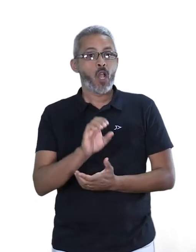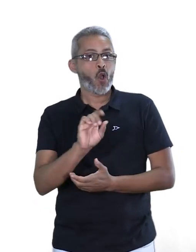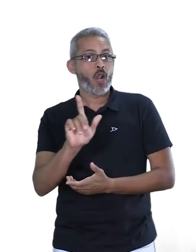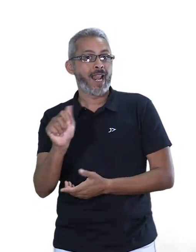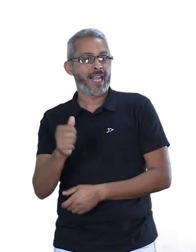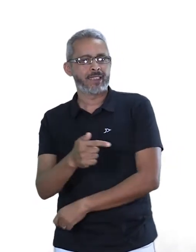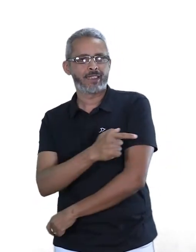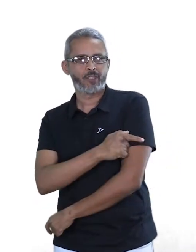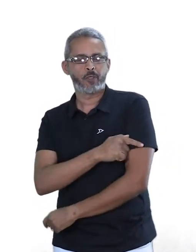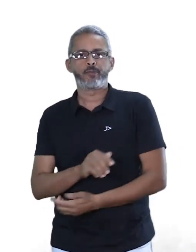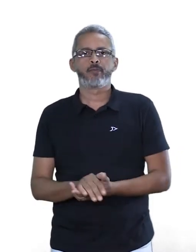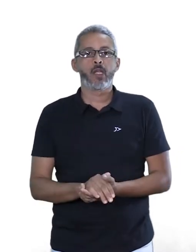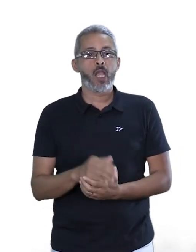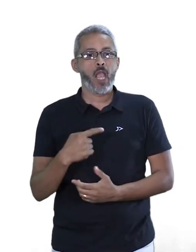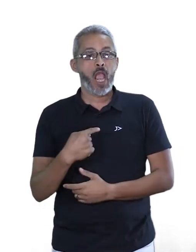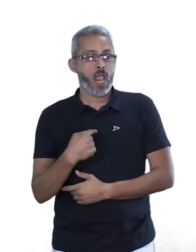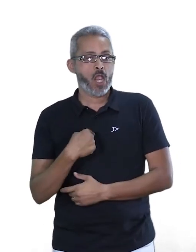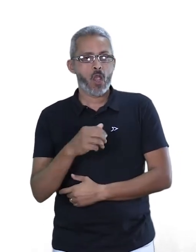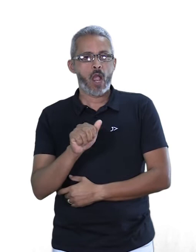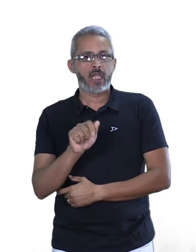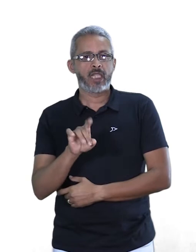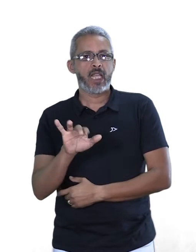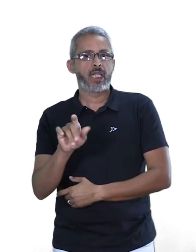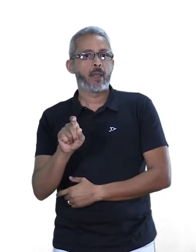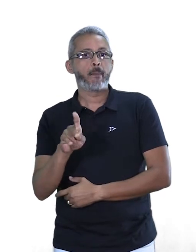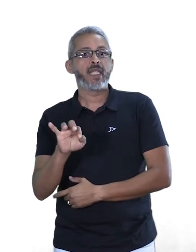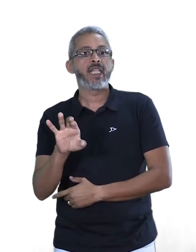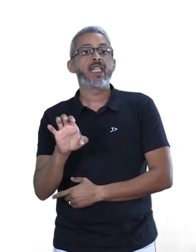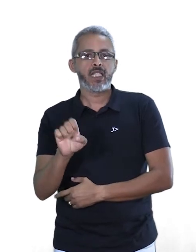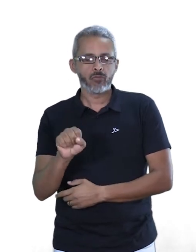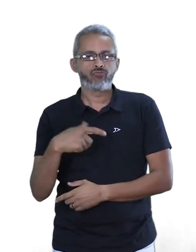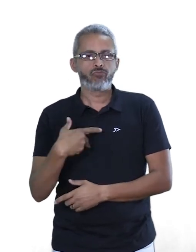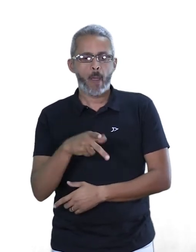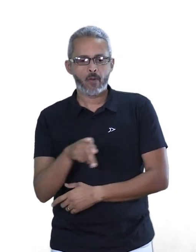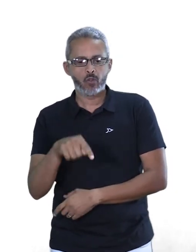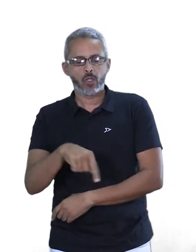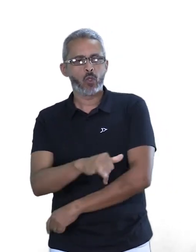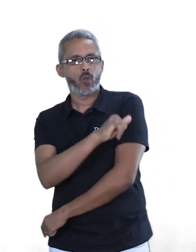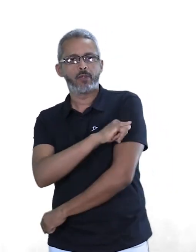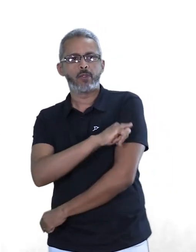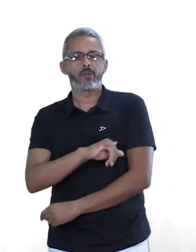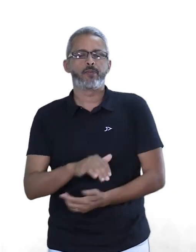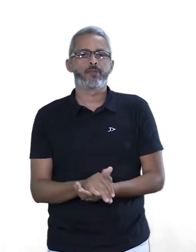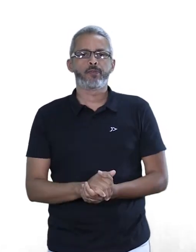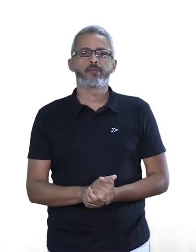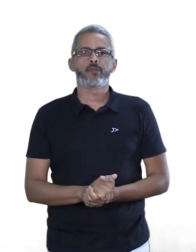Olá, sétimo ano! Sou Adriana Pires, professora da Rede Estadual de Ensino do Rio de